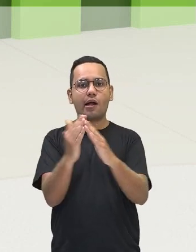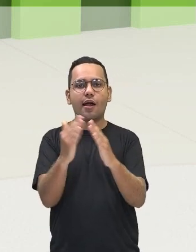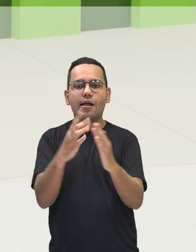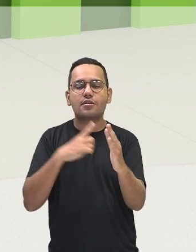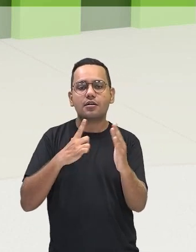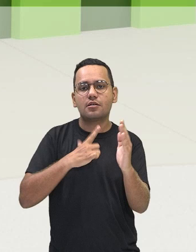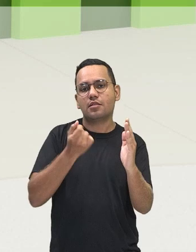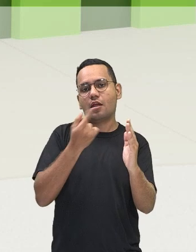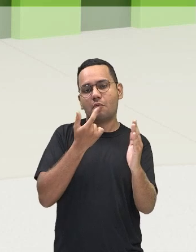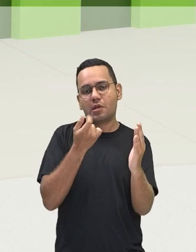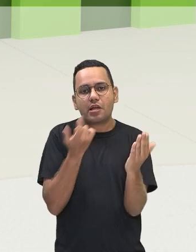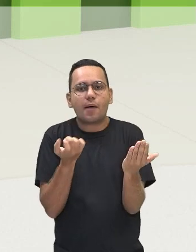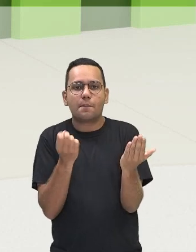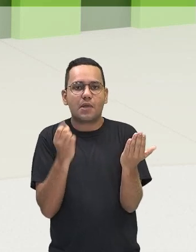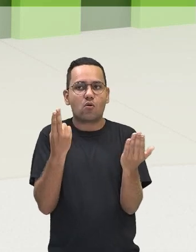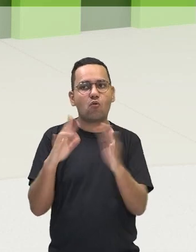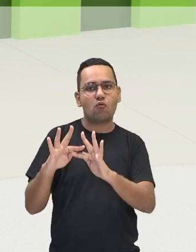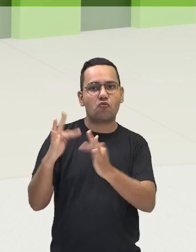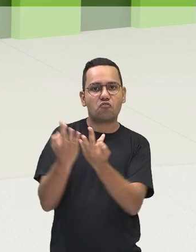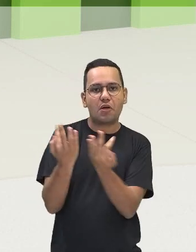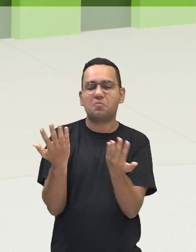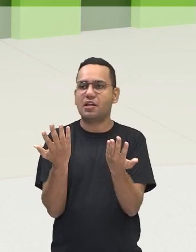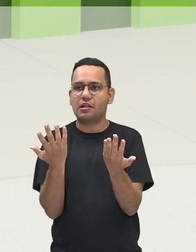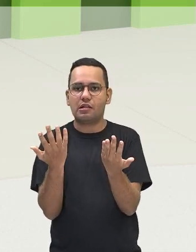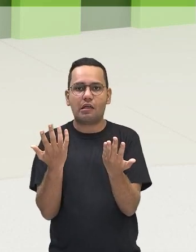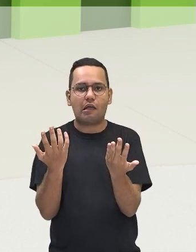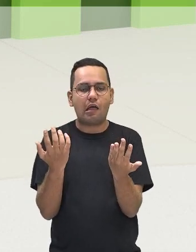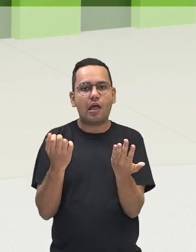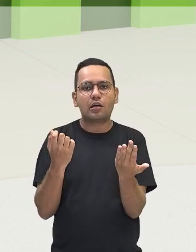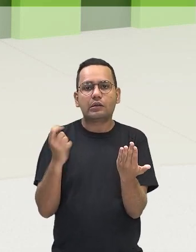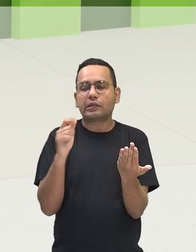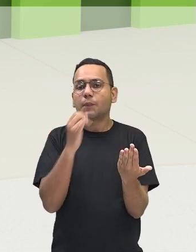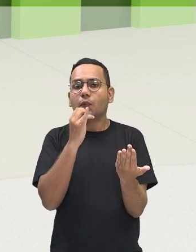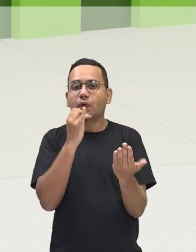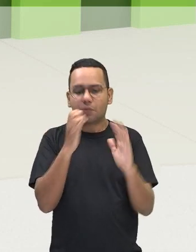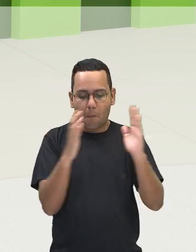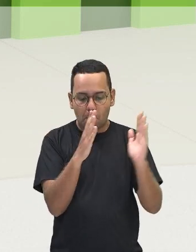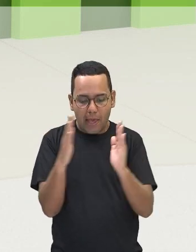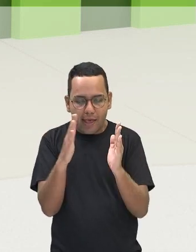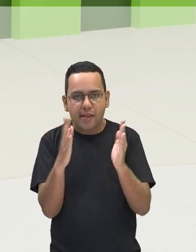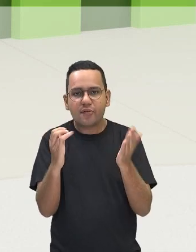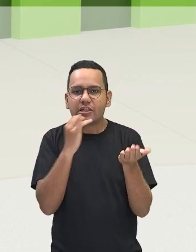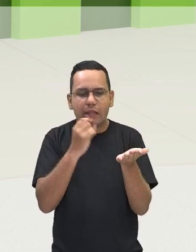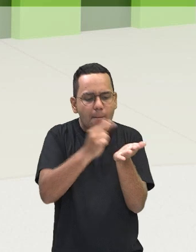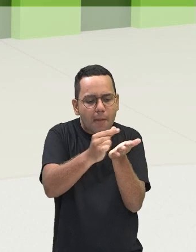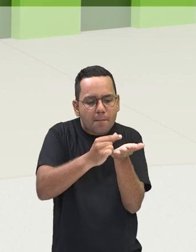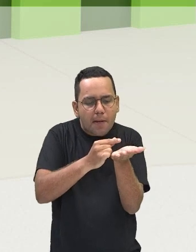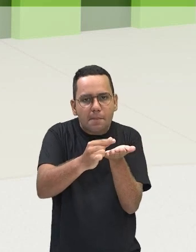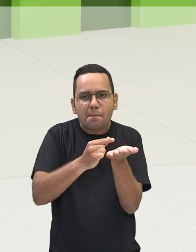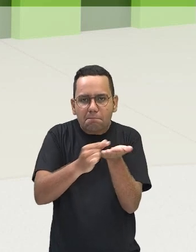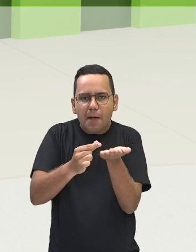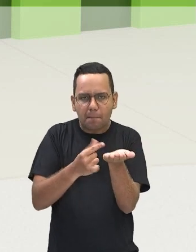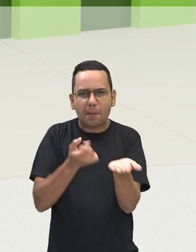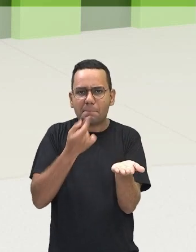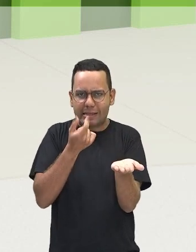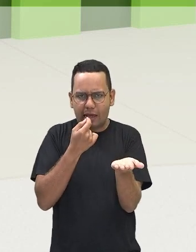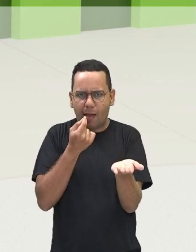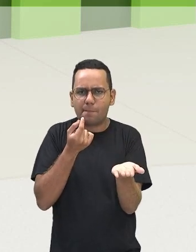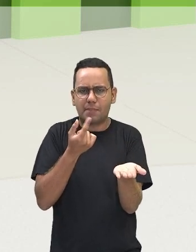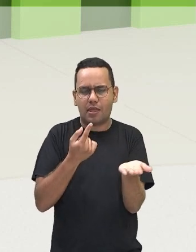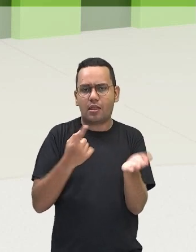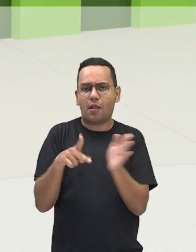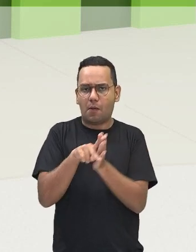familiar tomou e não completou todo o ciclo daquela medicação, ficou um pouquinho ali, e aí